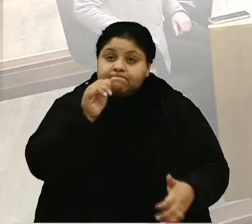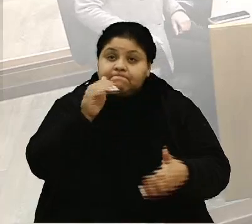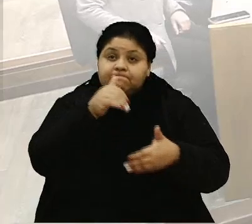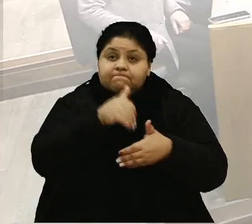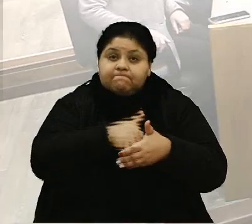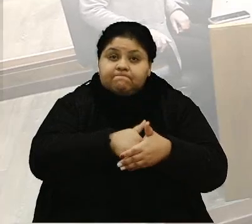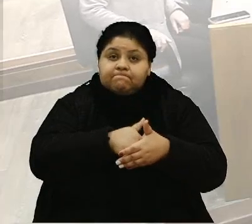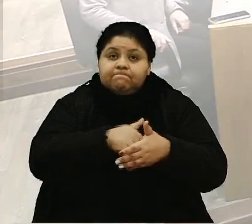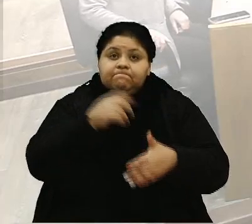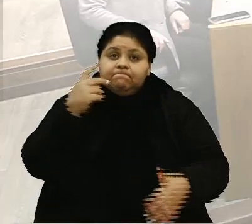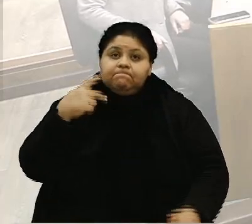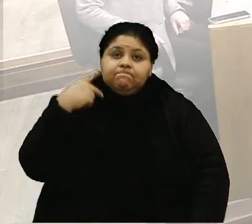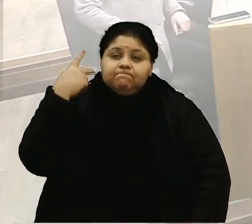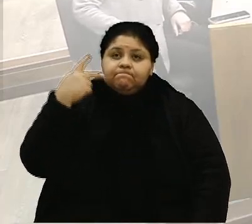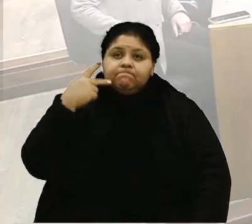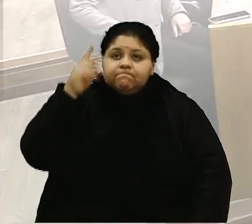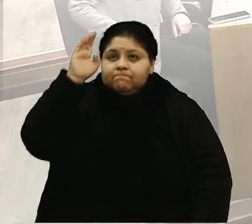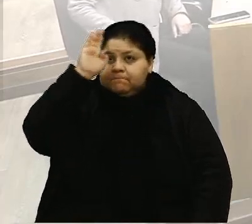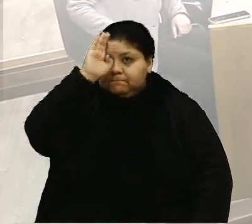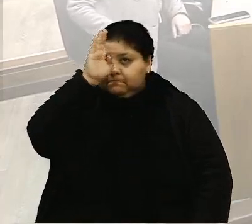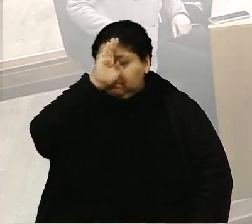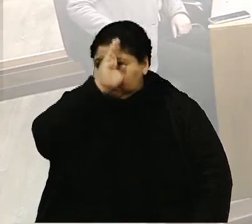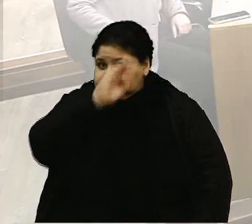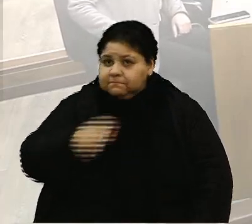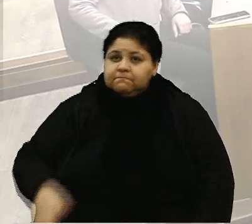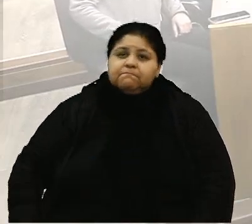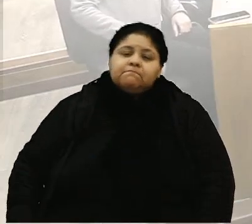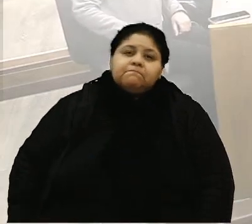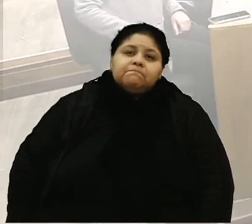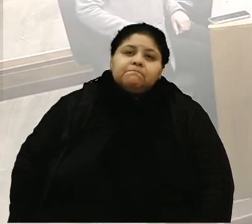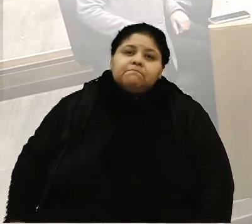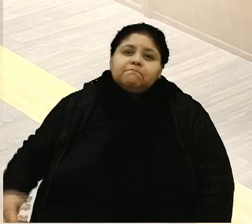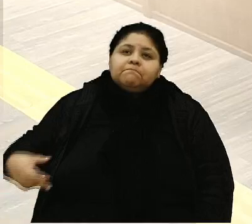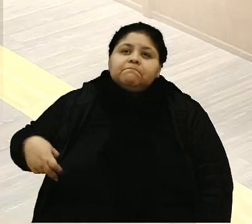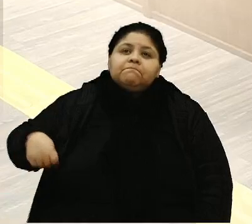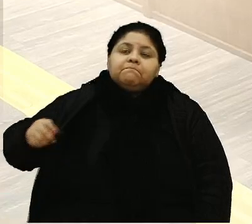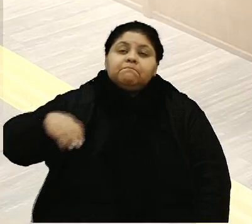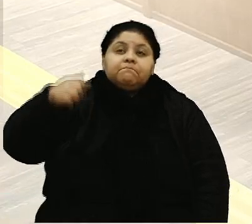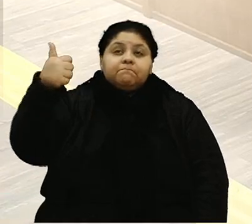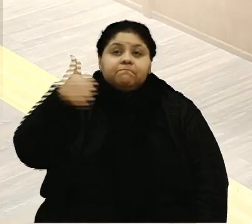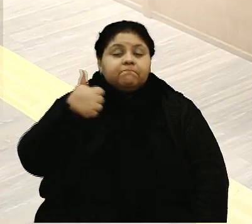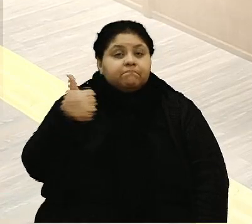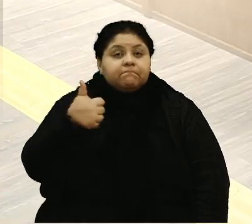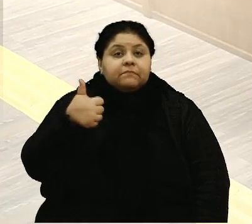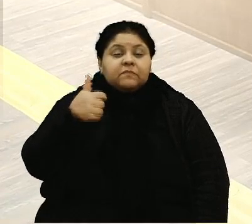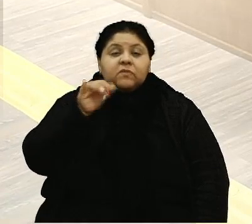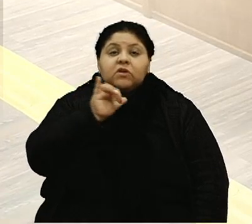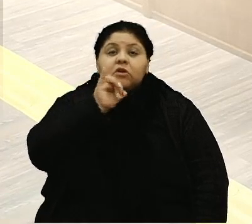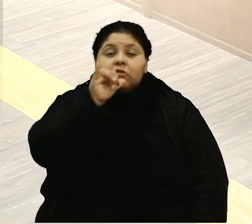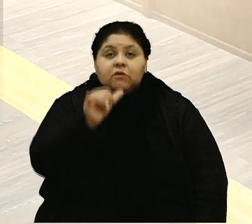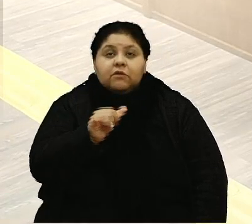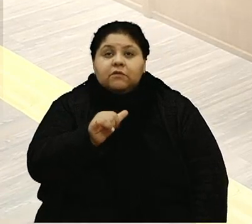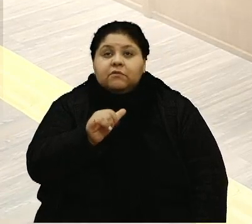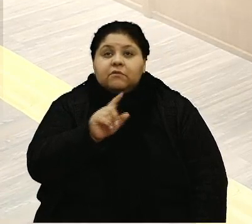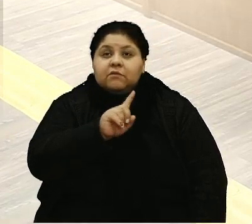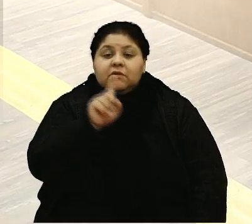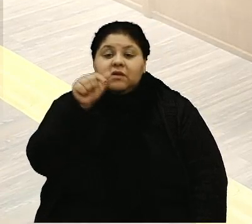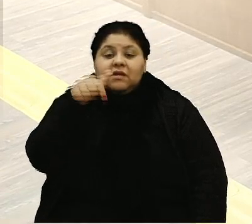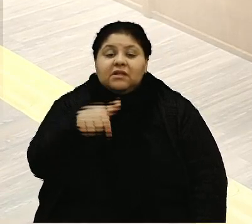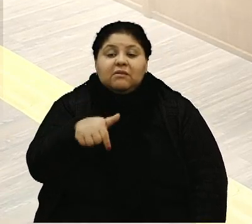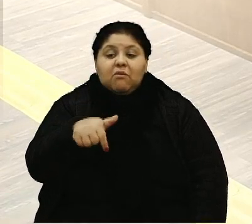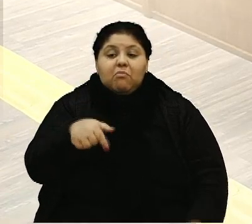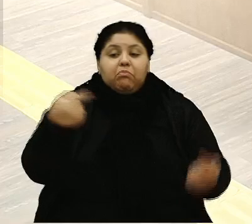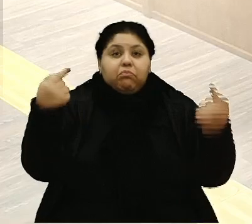Em declaração de voto, vereador Adriano Bressan. Senhora presidente, em primeiro lugar, eu queria dizer que isso aqui não é uma